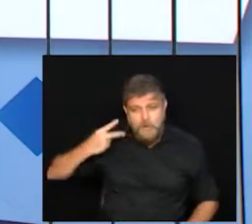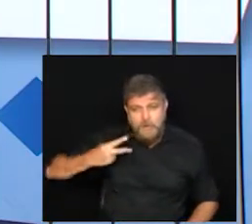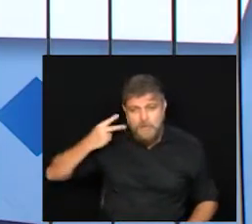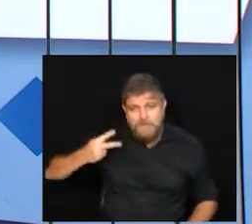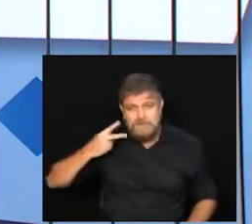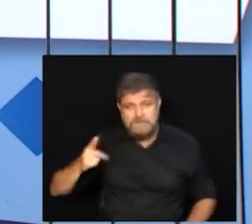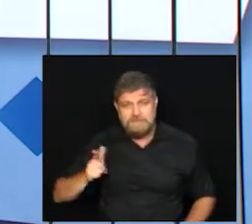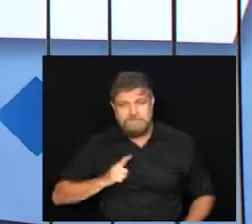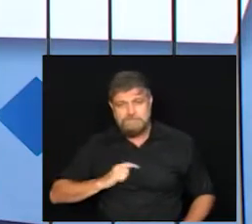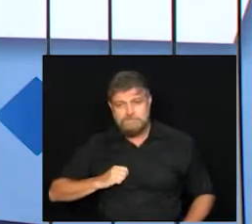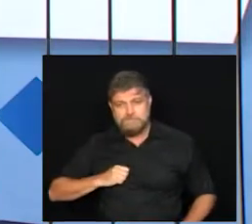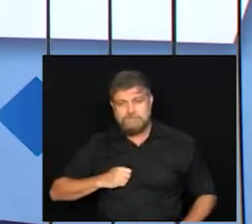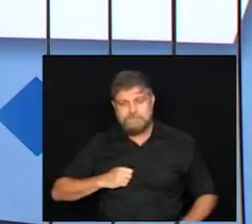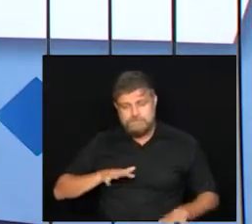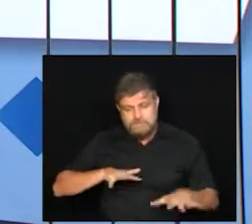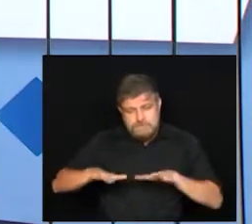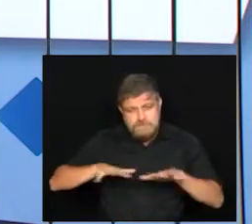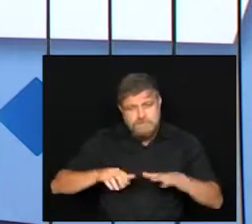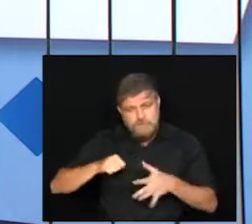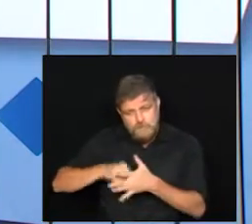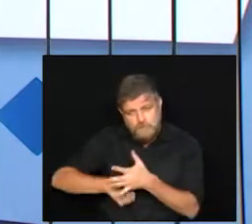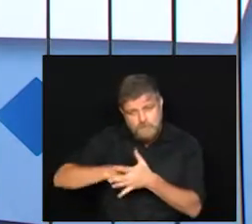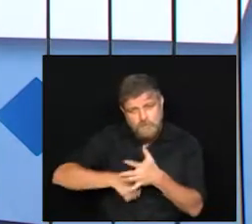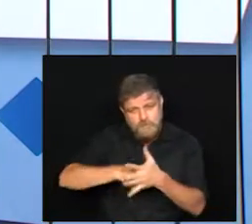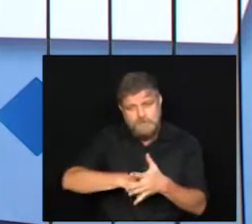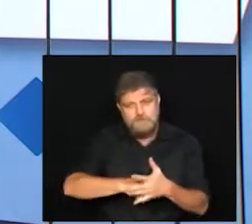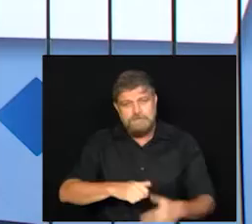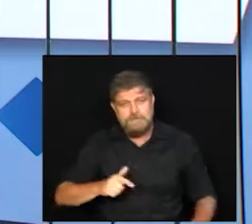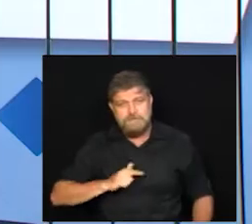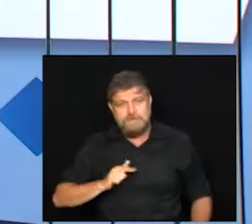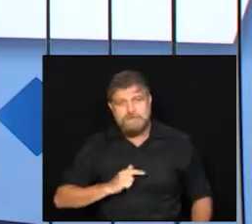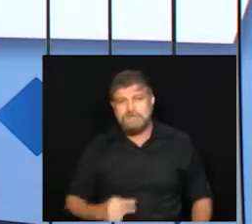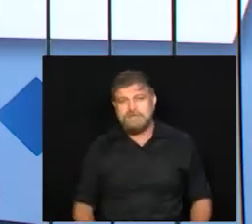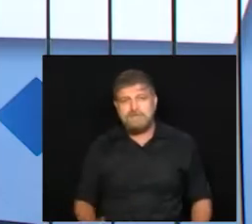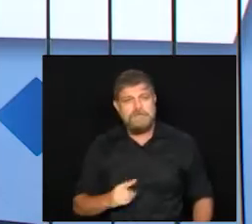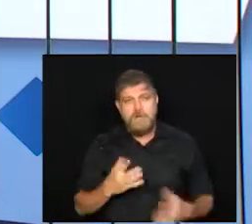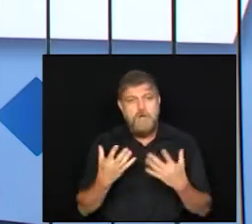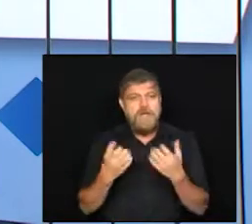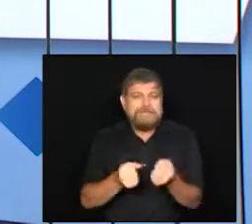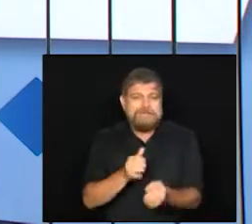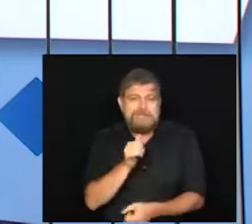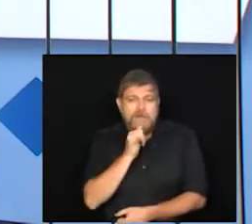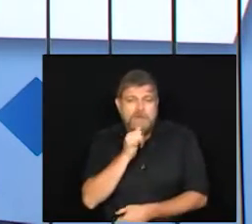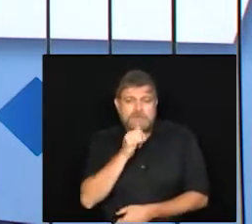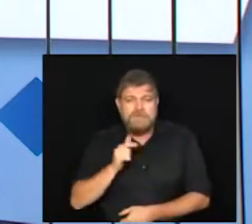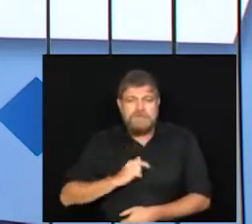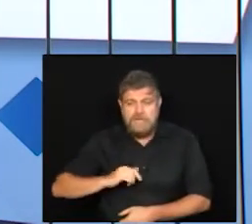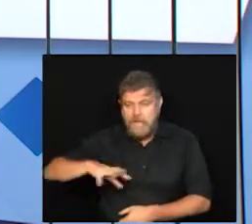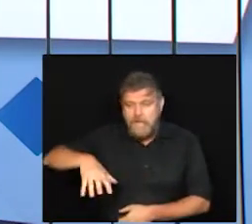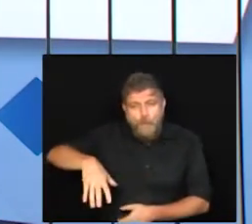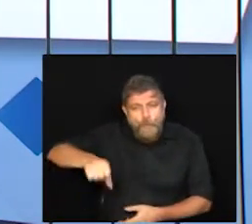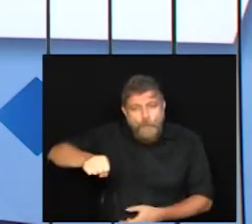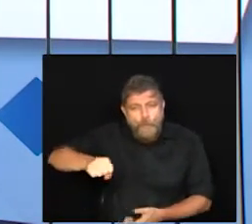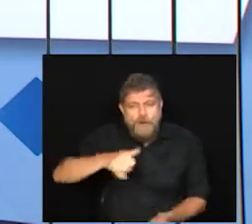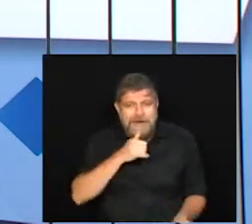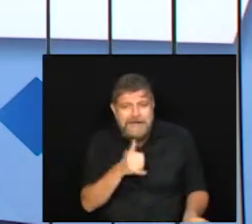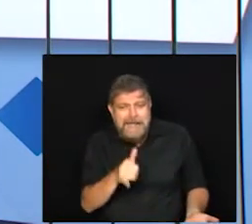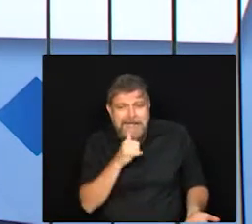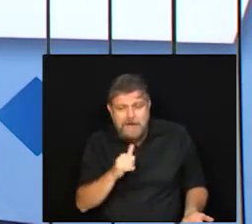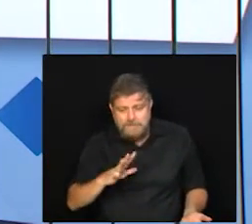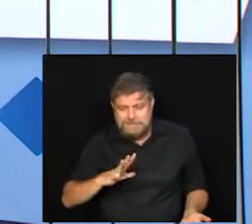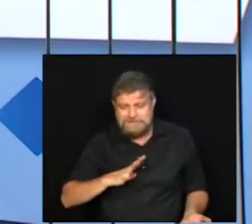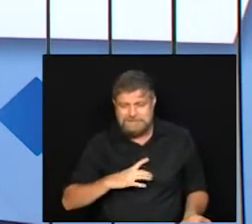se mobilizam contra ao corte, por exemplo, de água e de luz aqui na